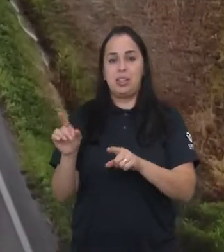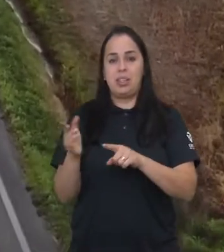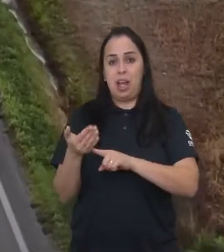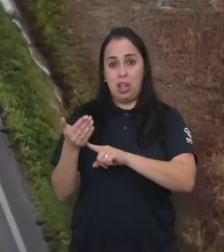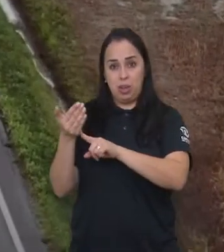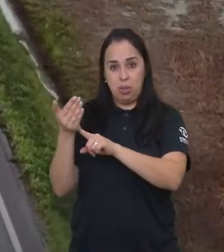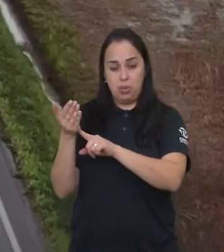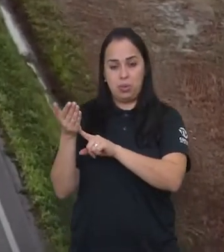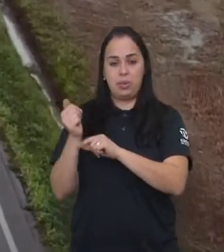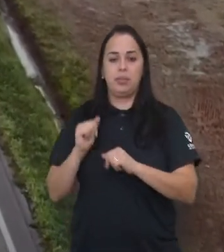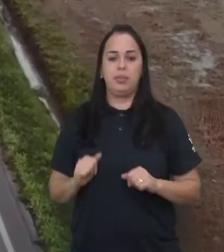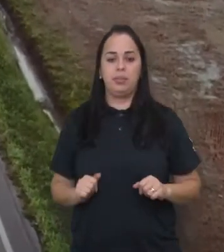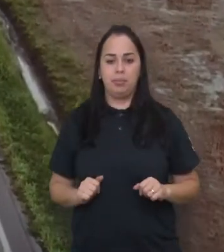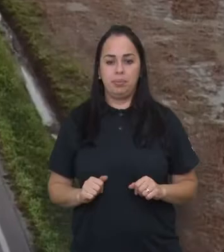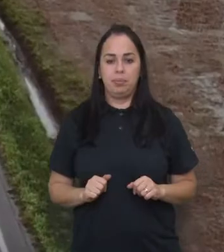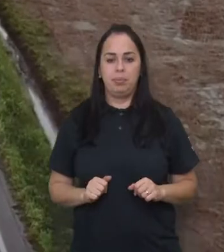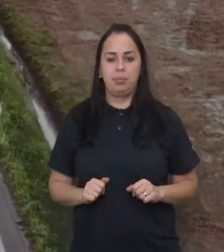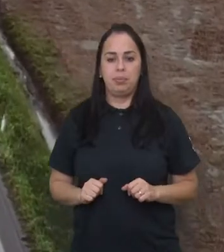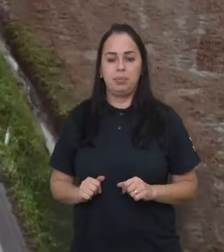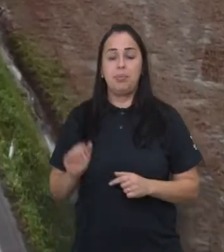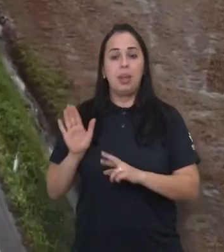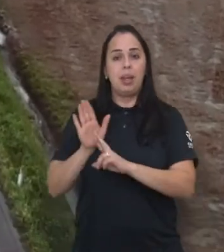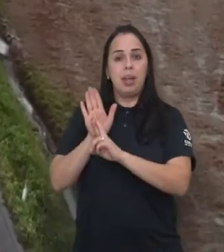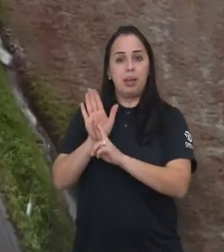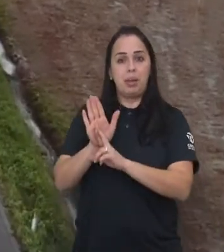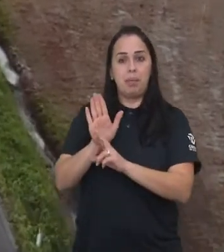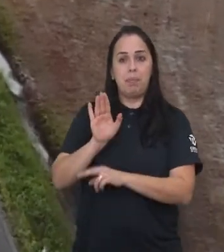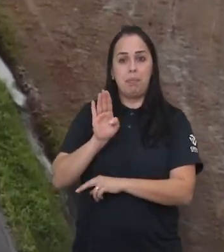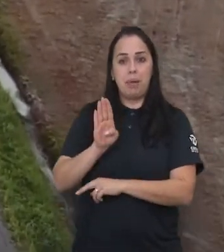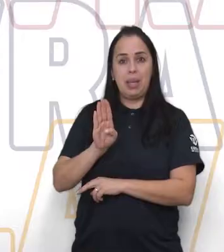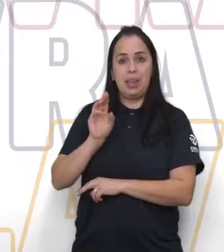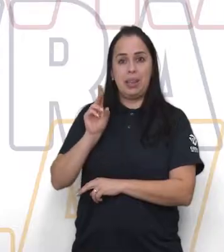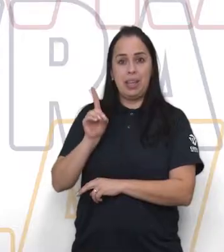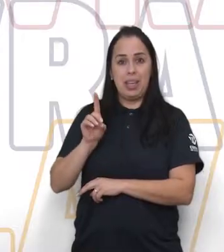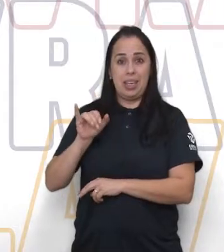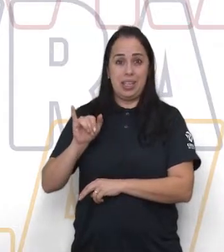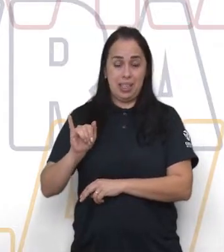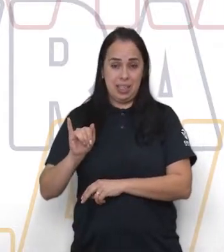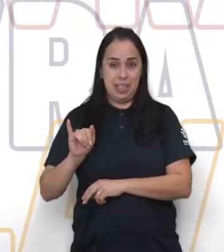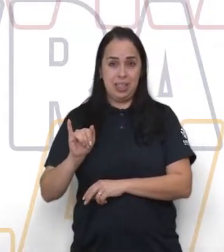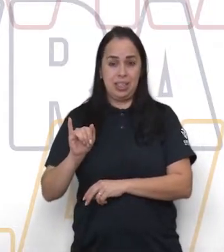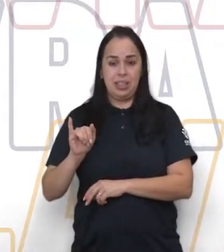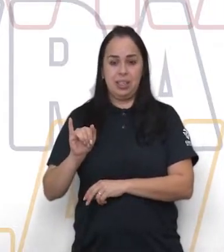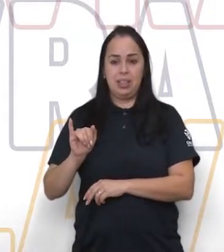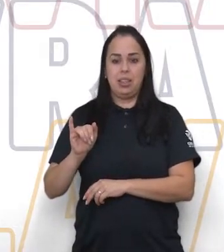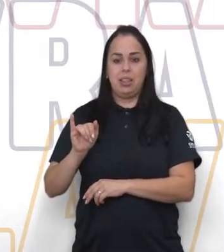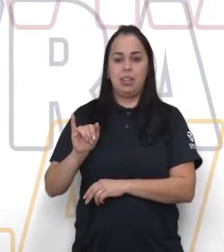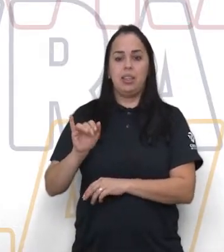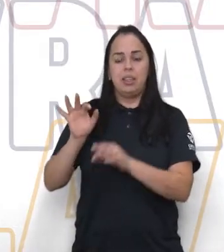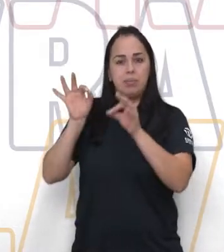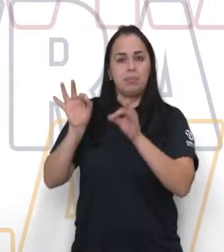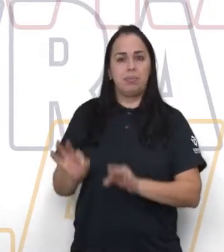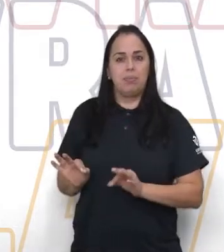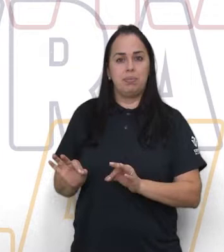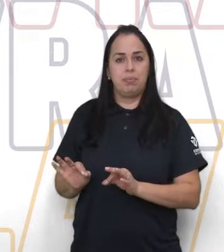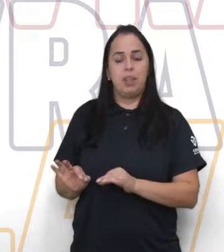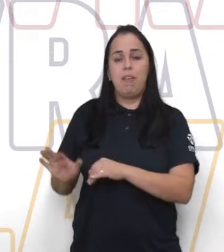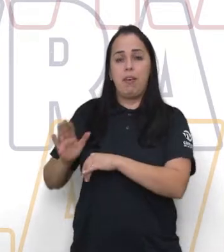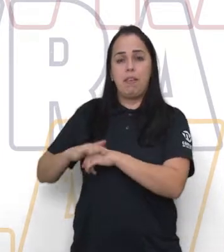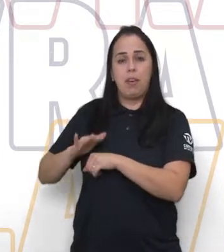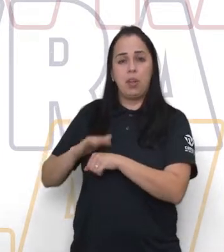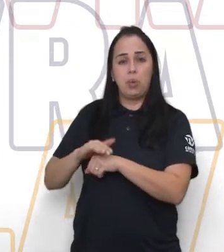com o ministério da economia e representar pela bebê né um muita propriedade